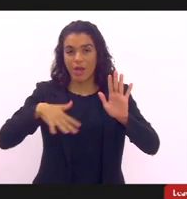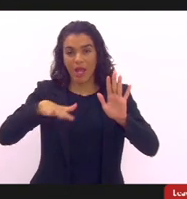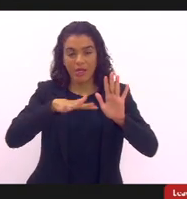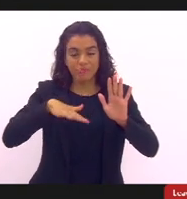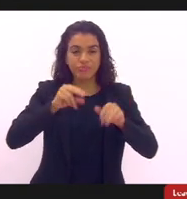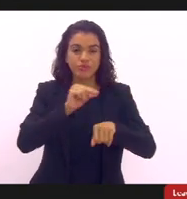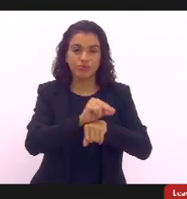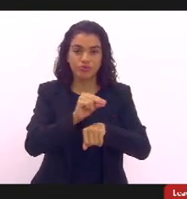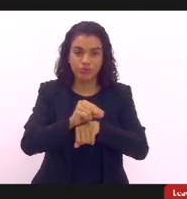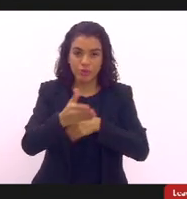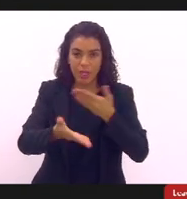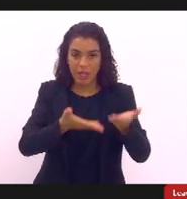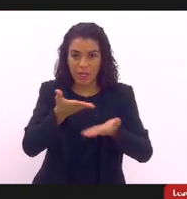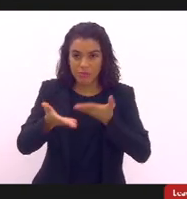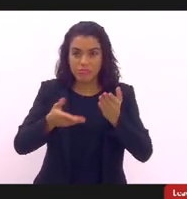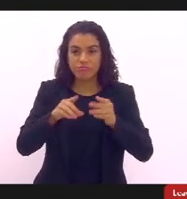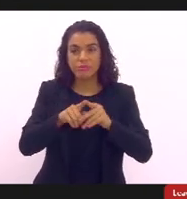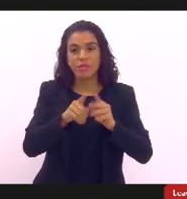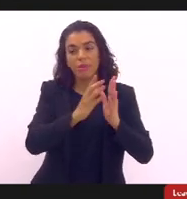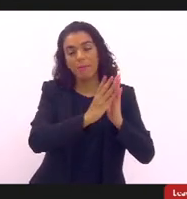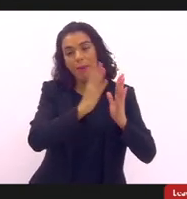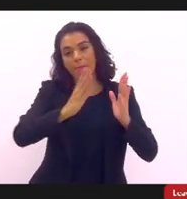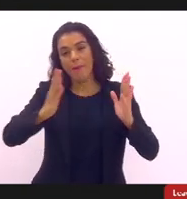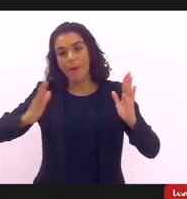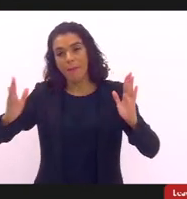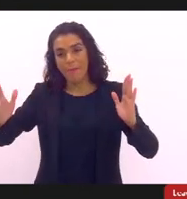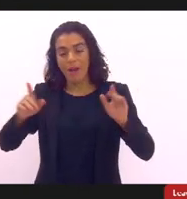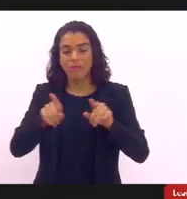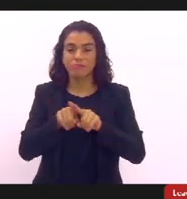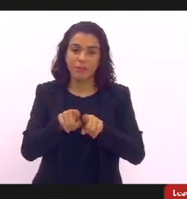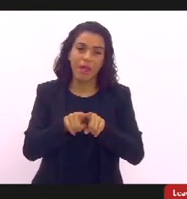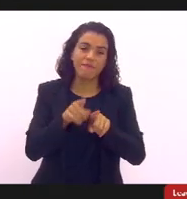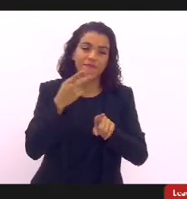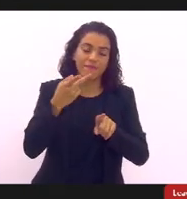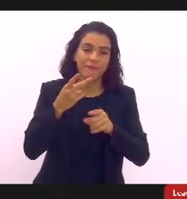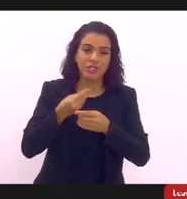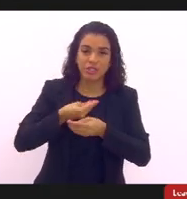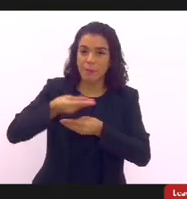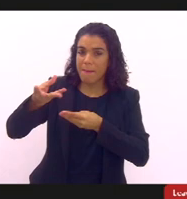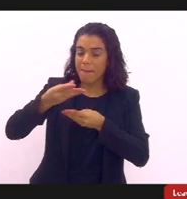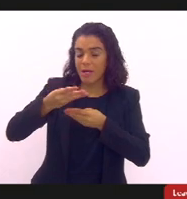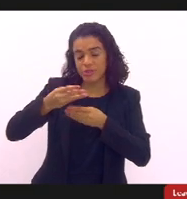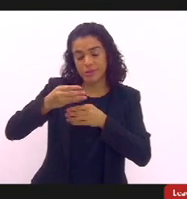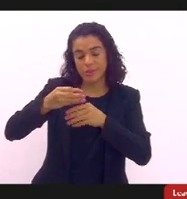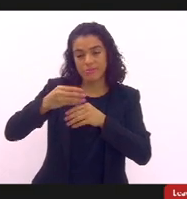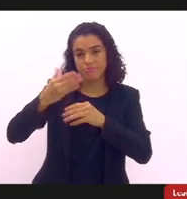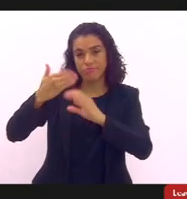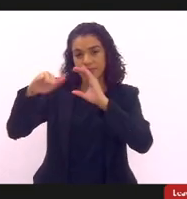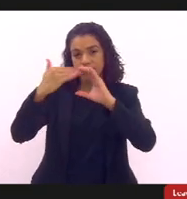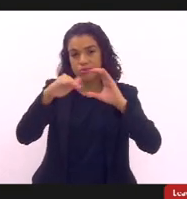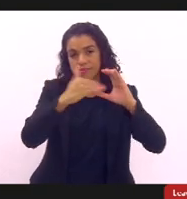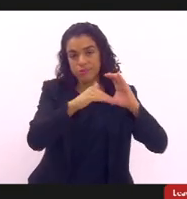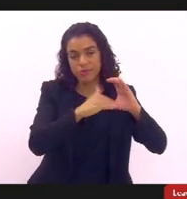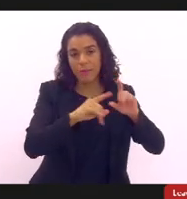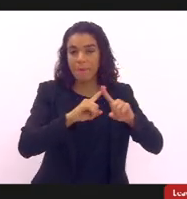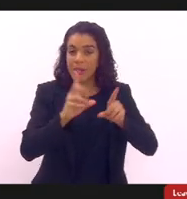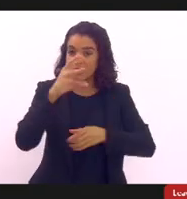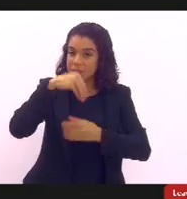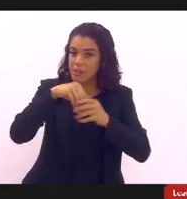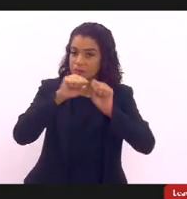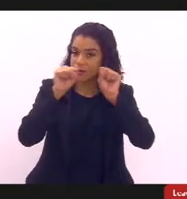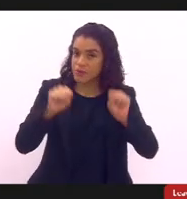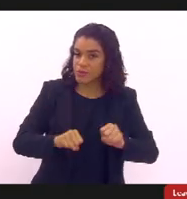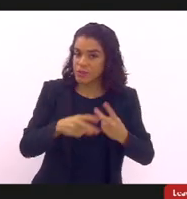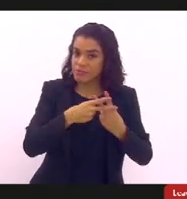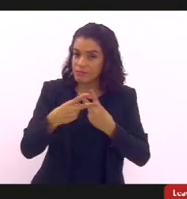estabelecimentos prisionais, fluxo da linha de cuidado, isso é um estabelecimento que a gente faz para fora, mas dentro do sistema prisional também isso precisa ficar bem definido.